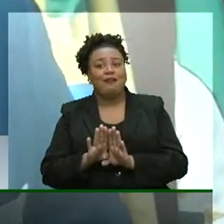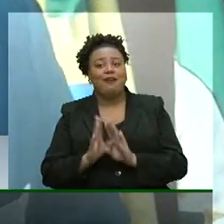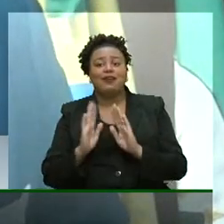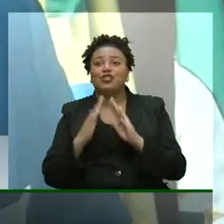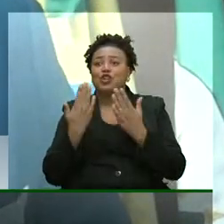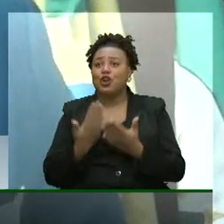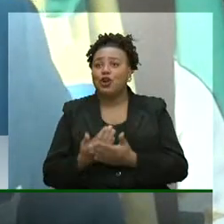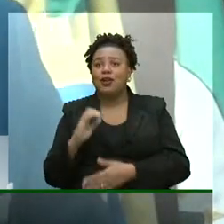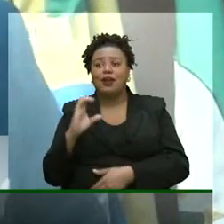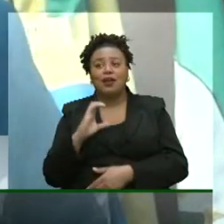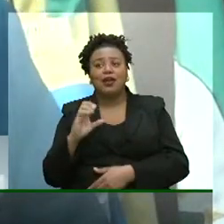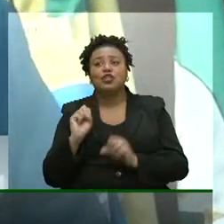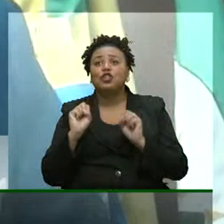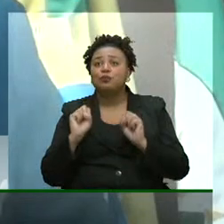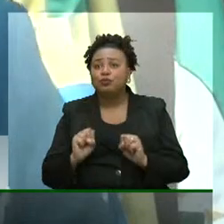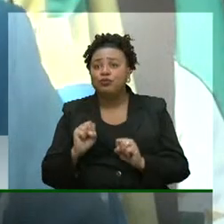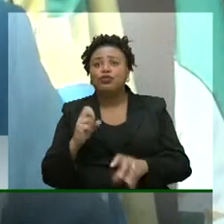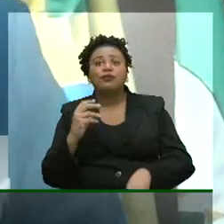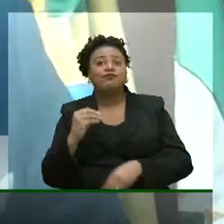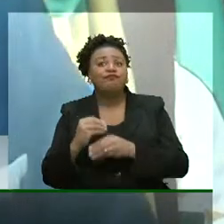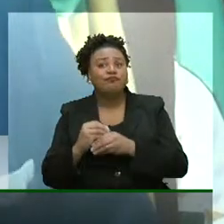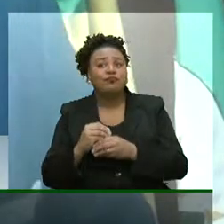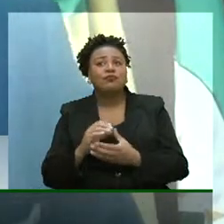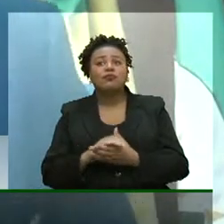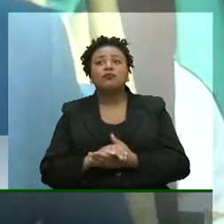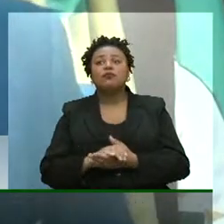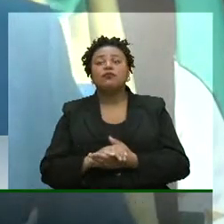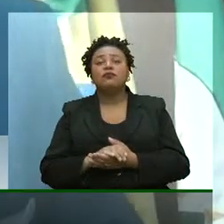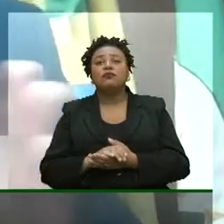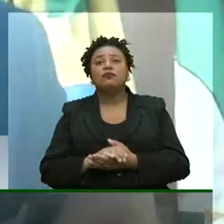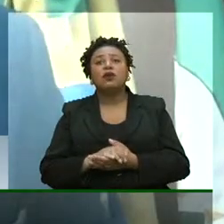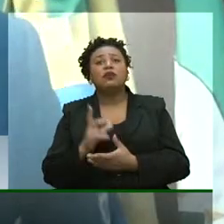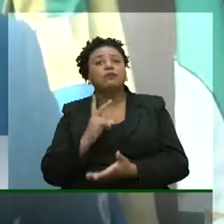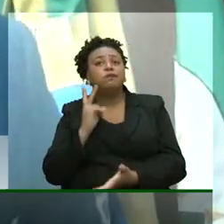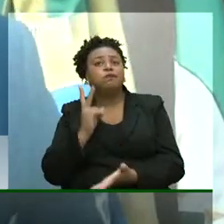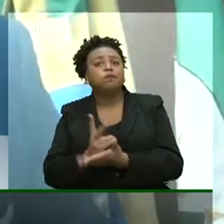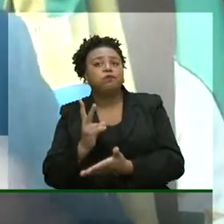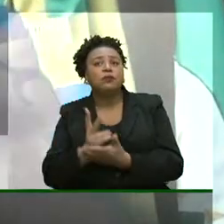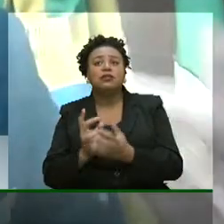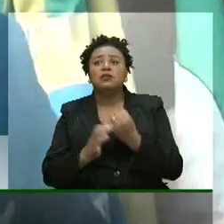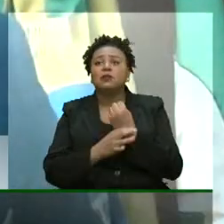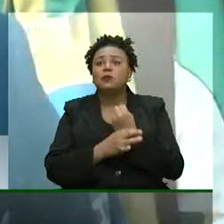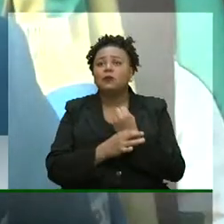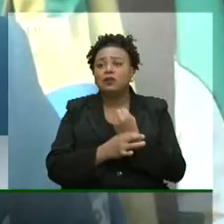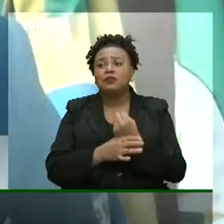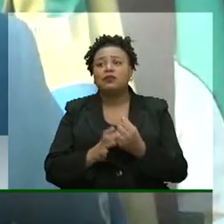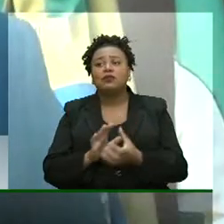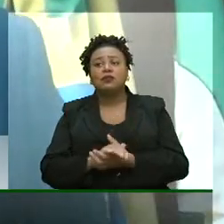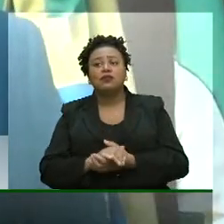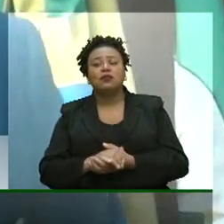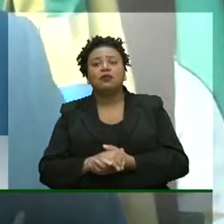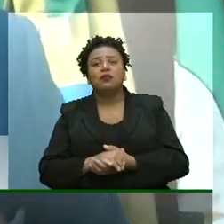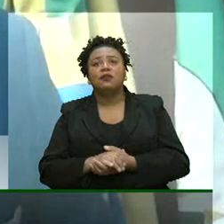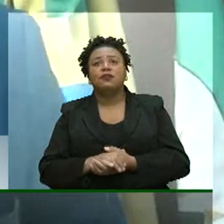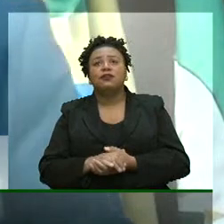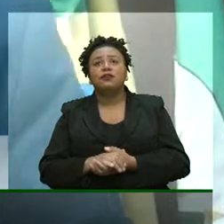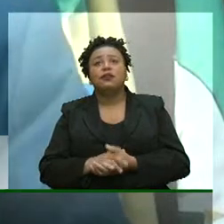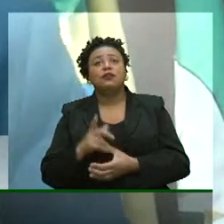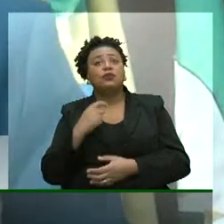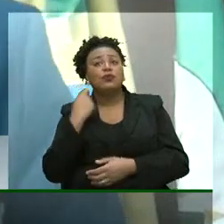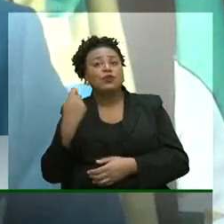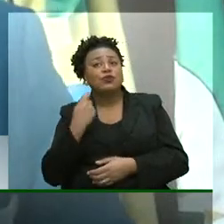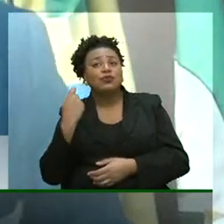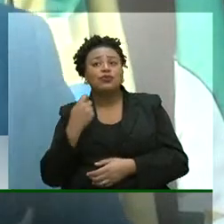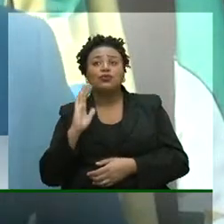creches. Poderíamos estar contemplando aqui também o serviço de manutenção de segurança. Quantas empresas de segurança tem nesse Rio Grande